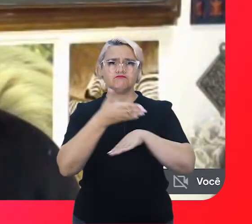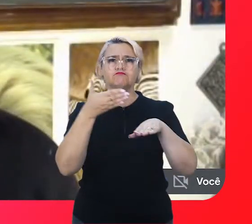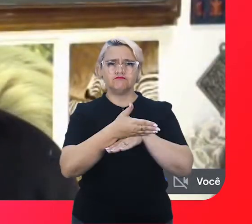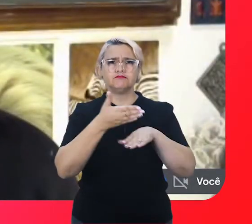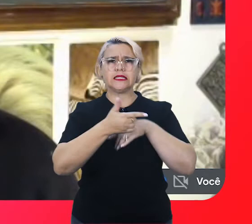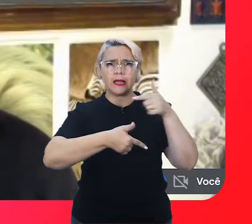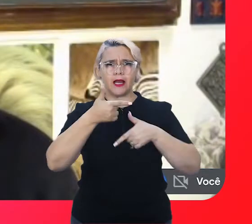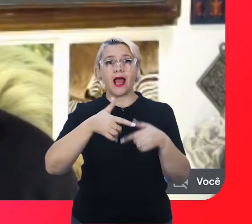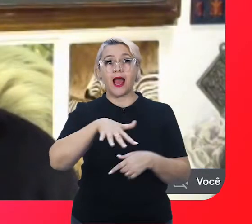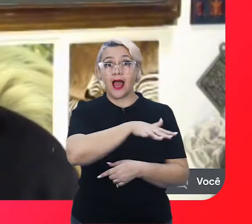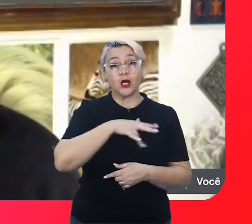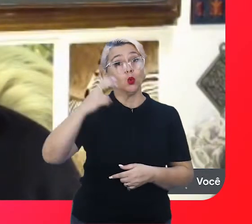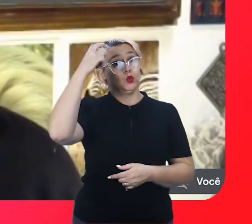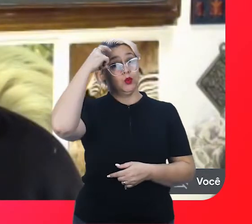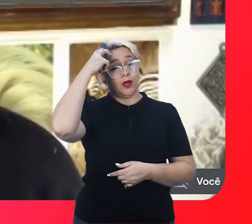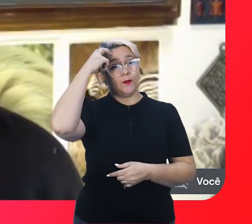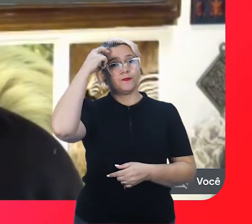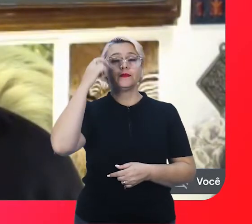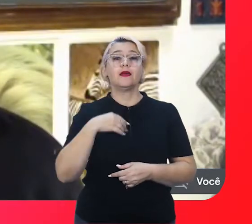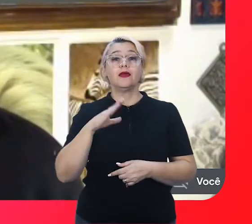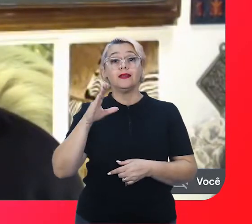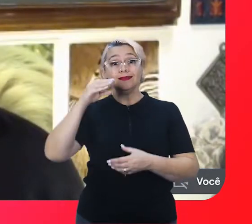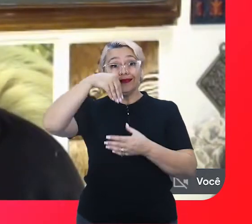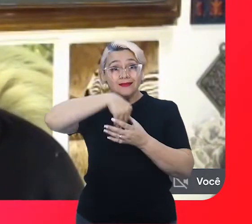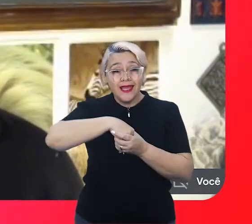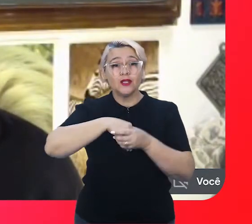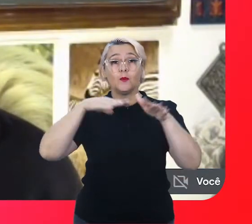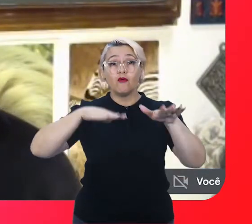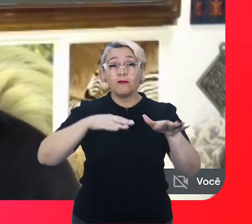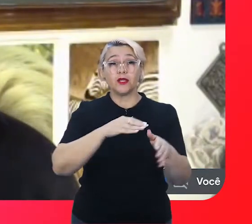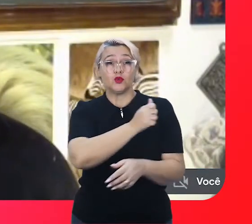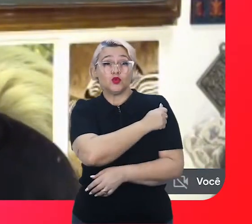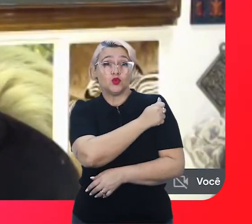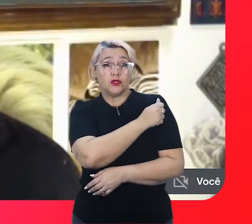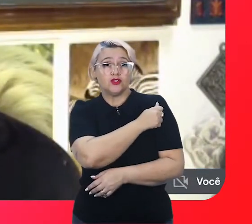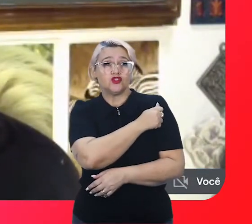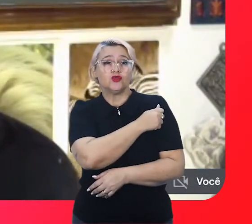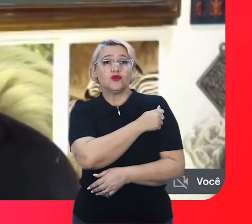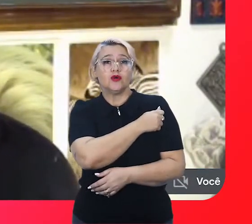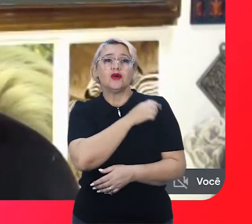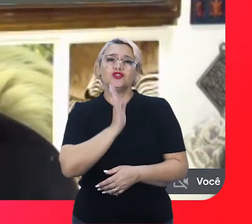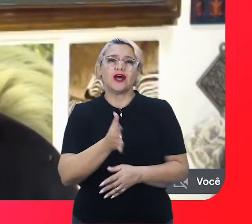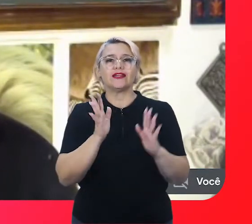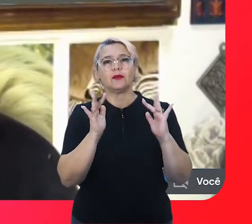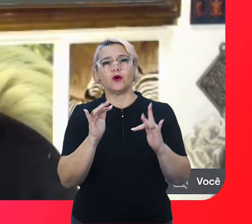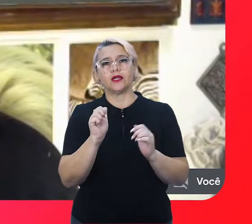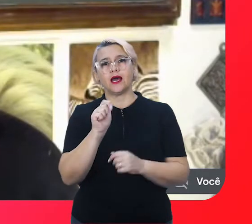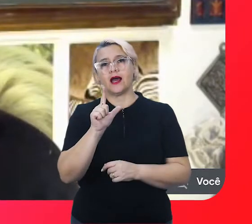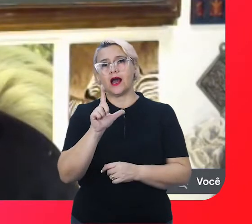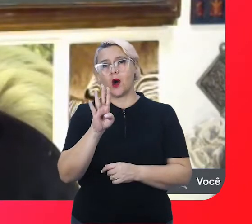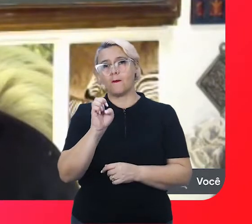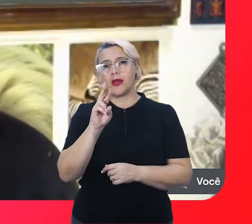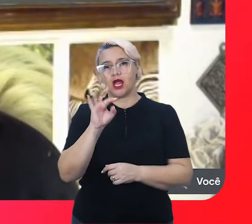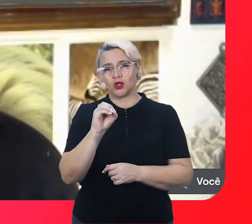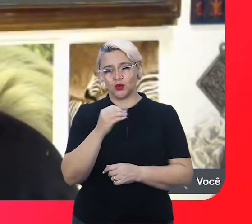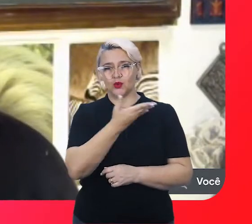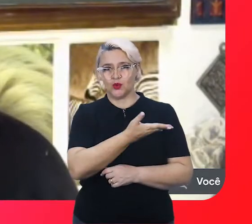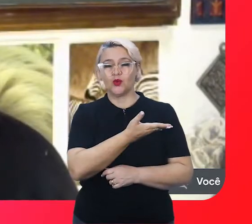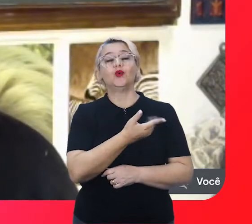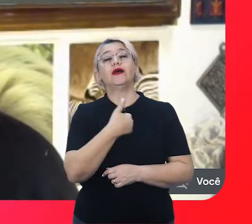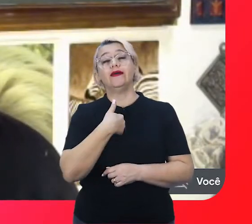ativa na área cultural. No uhum, movimento estudantil mesmo, como eu já namorava o Albertinho e